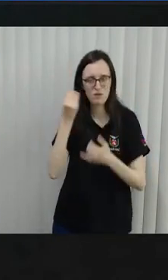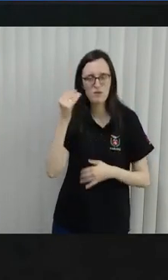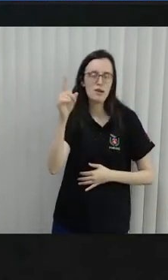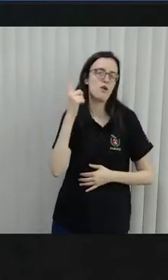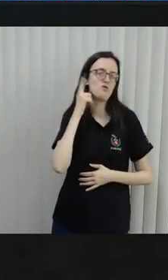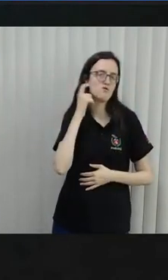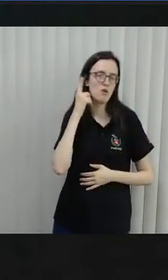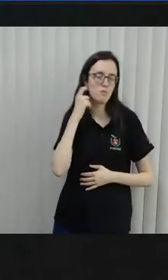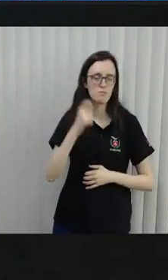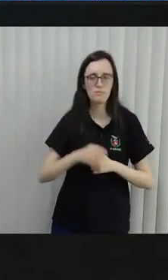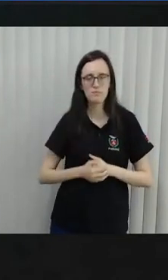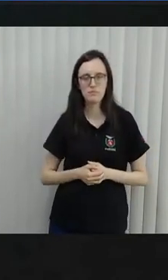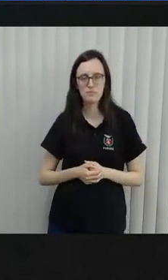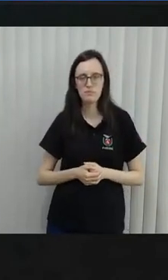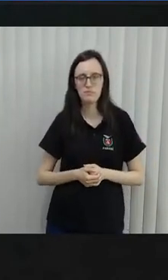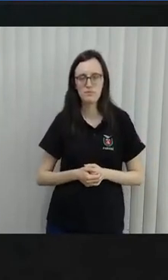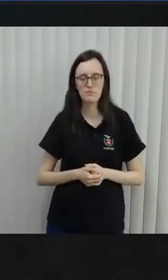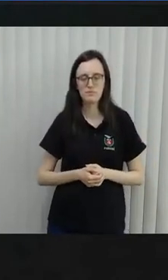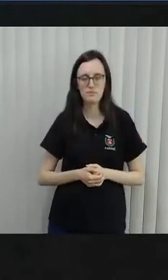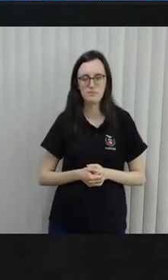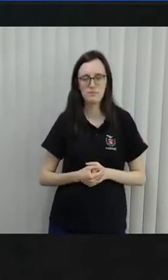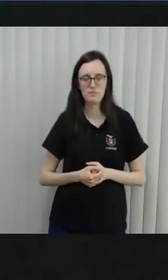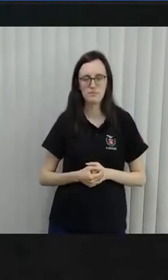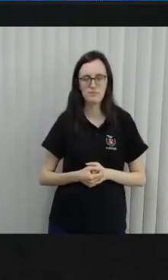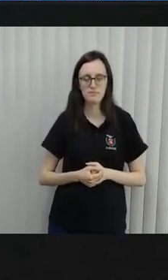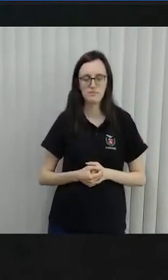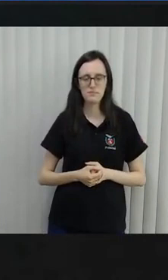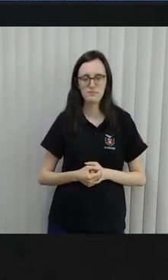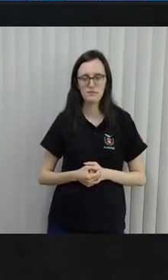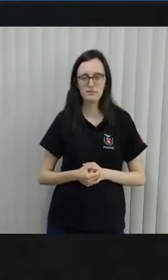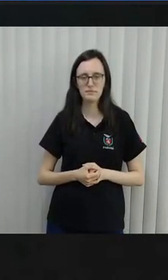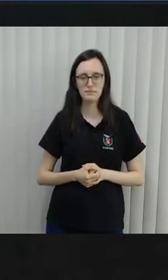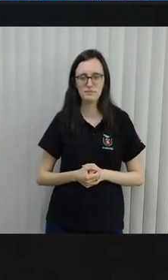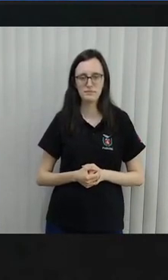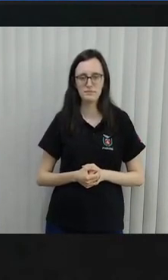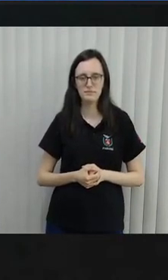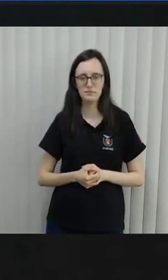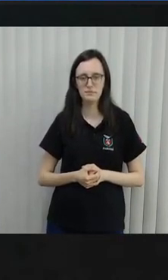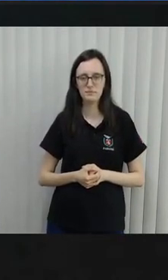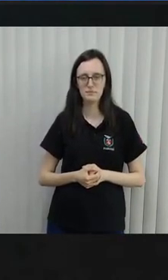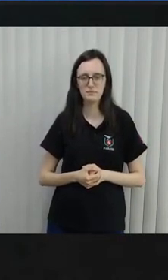também. Toque o som. Põe até o fim.